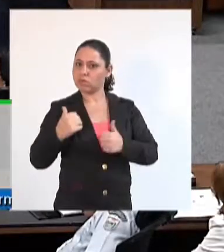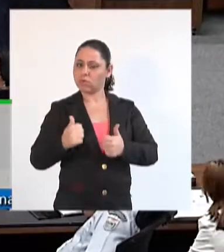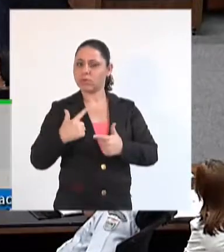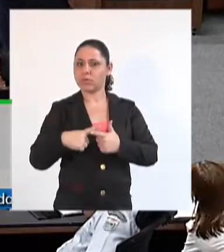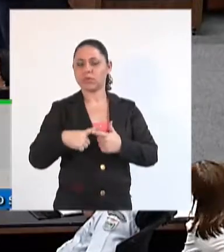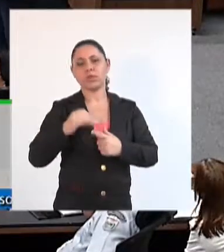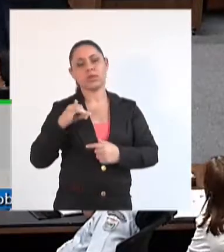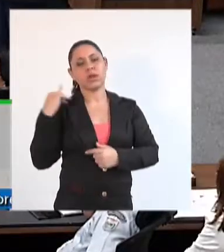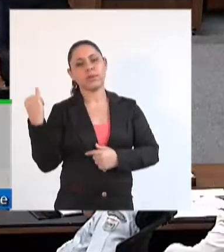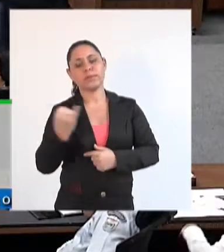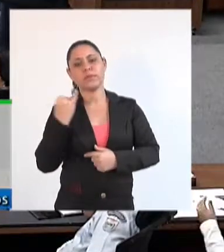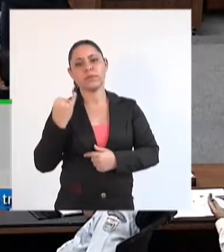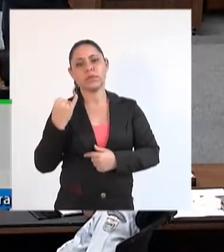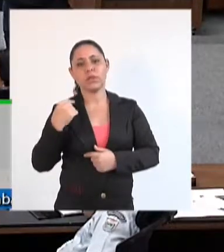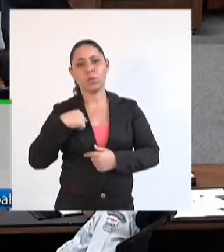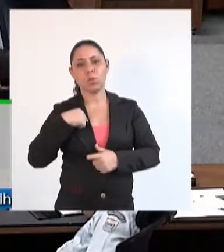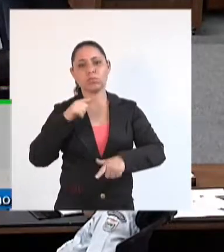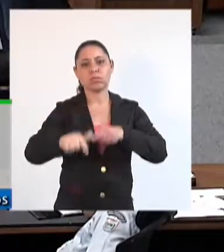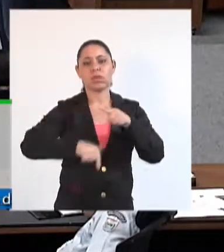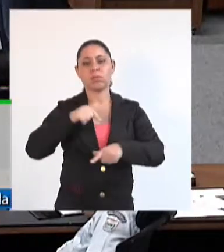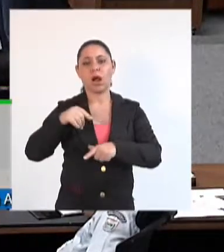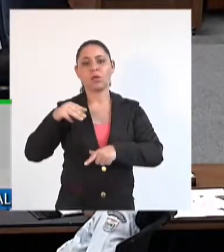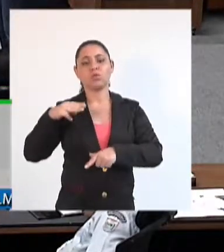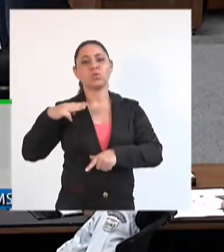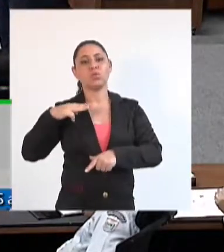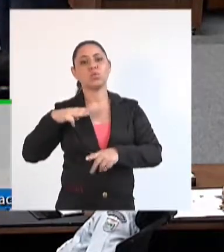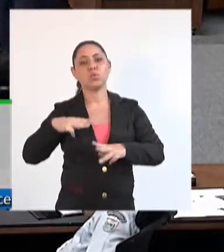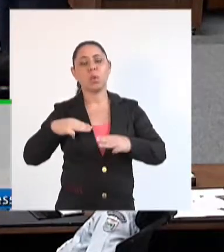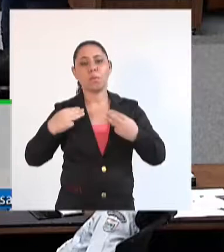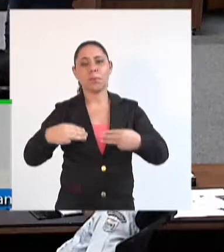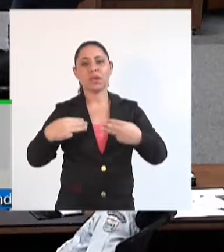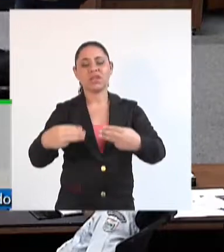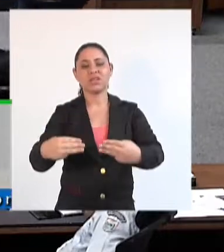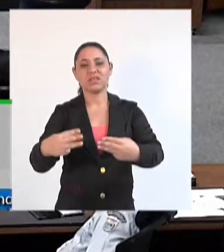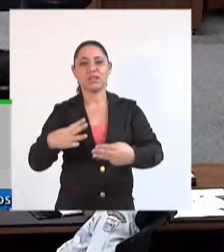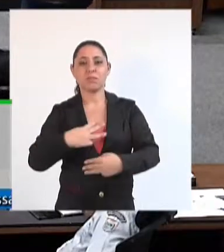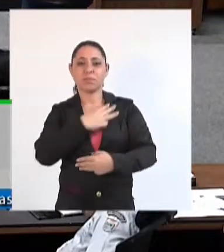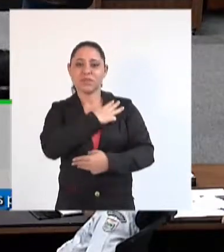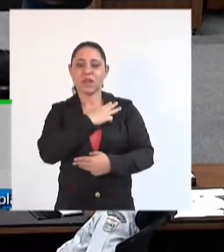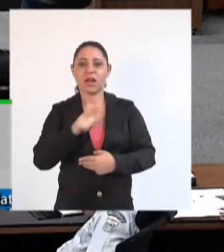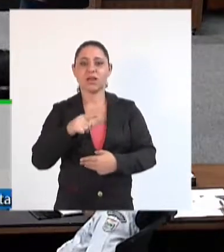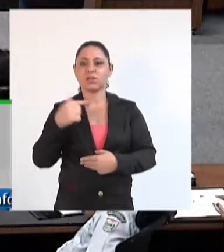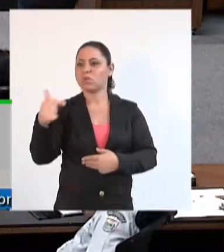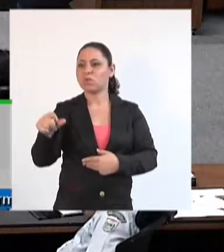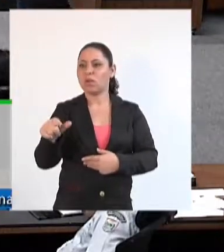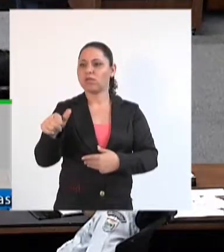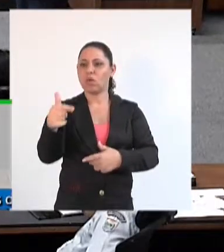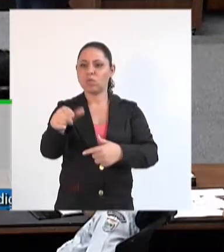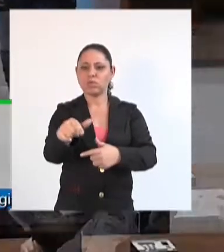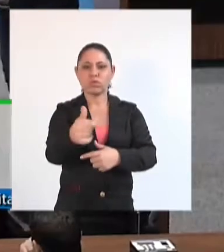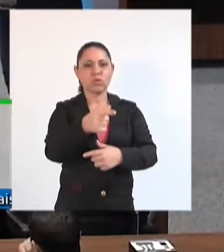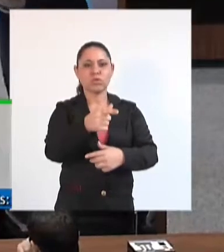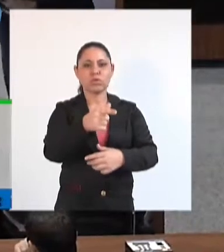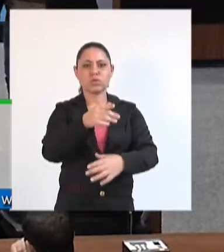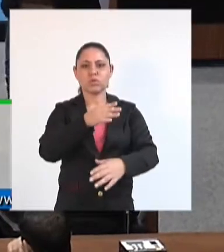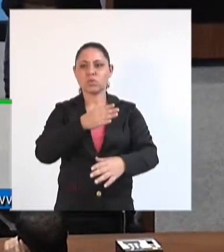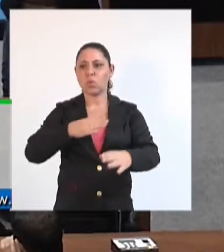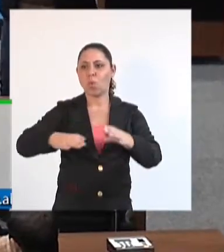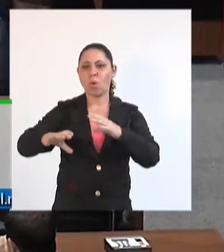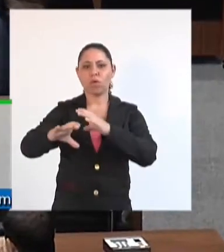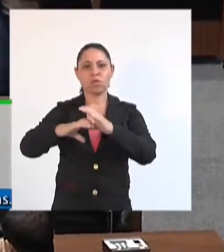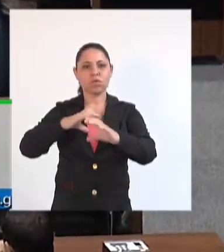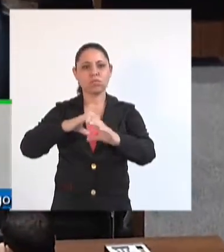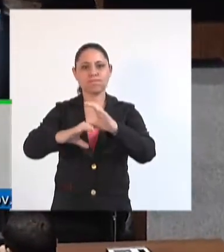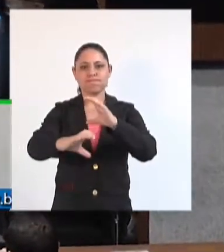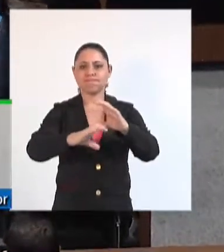eu atuo no Ministério, o Eduardo atua em outro, a Aruê atua em outro, e a gente não se conversar,